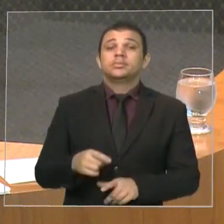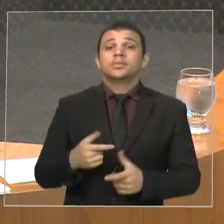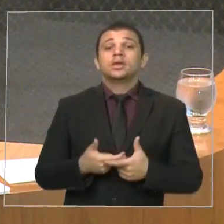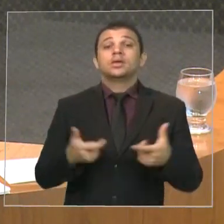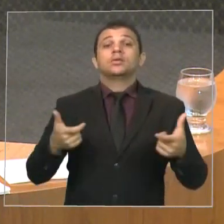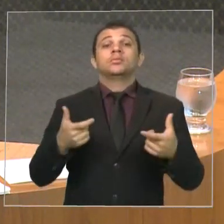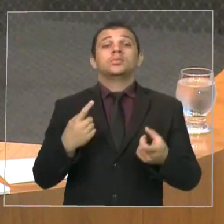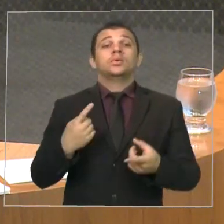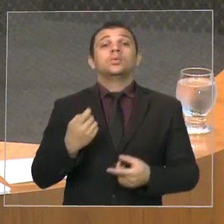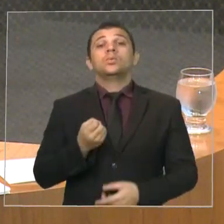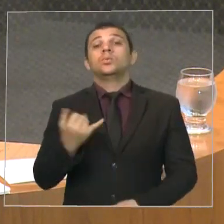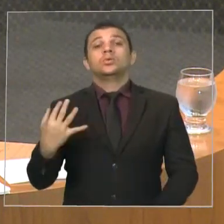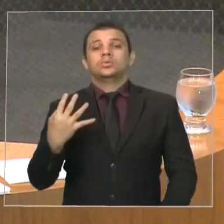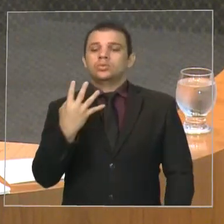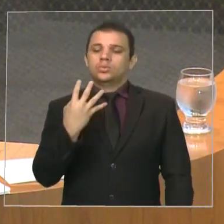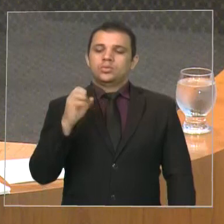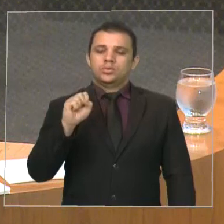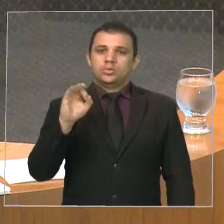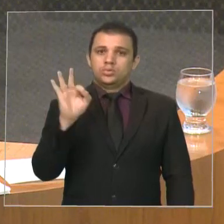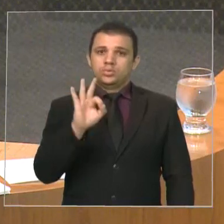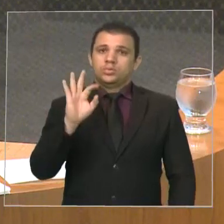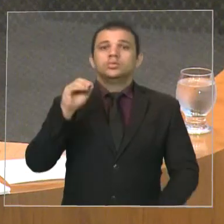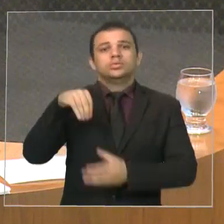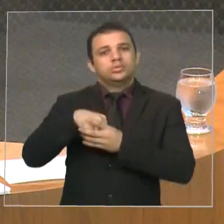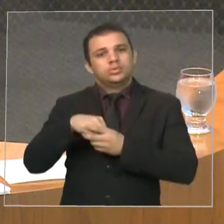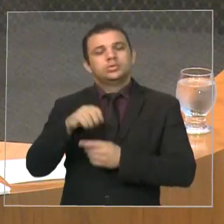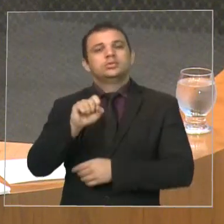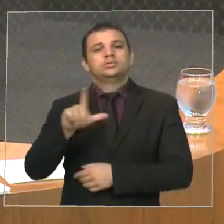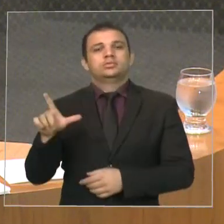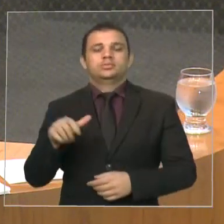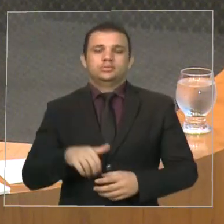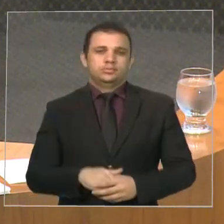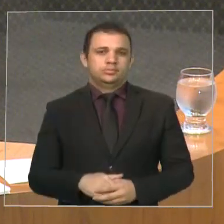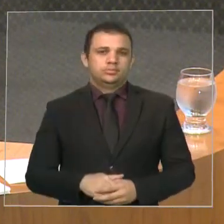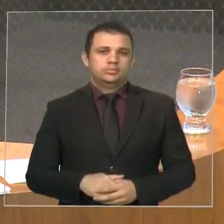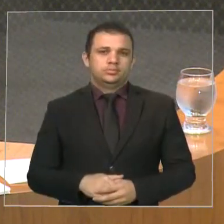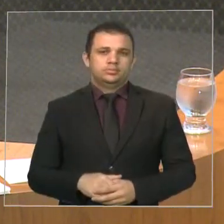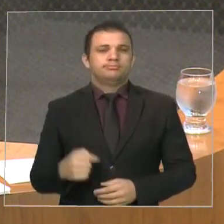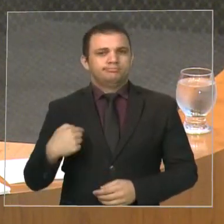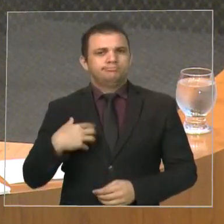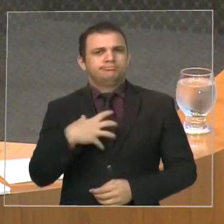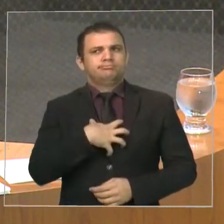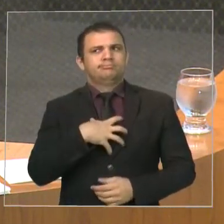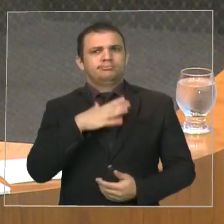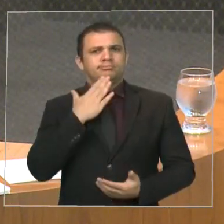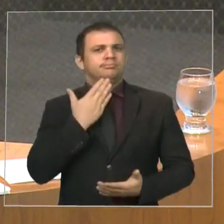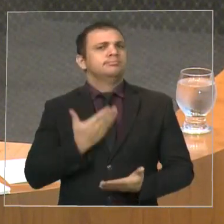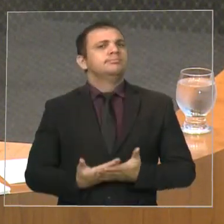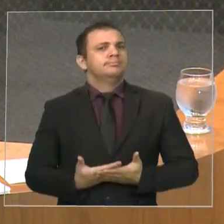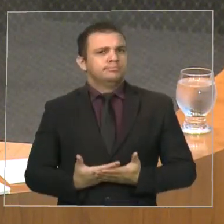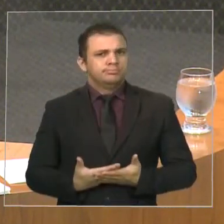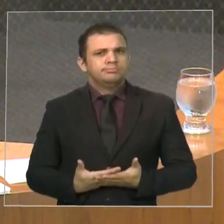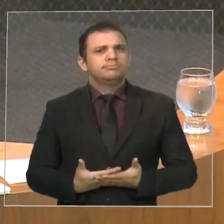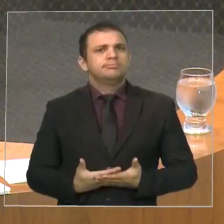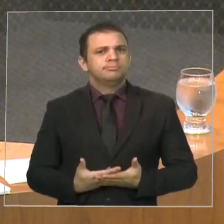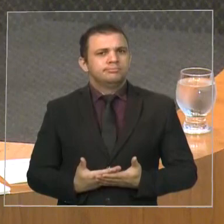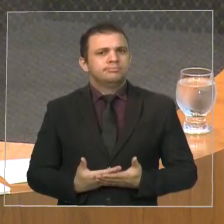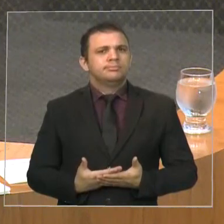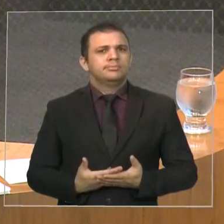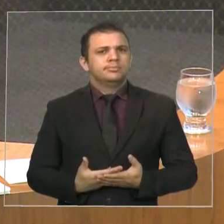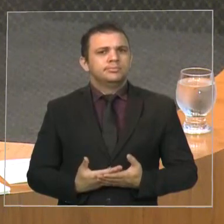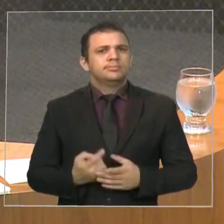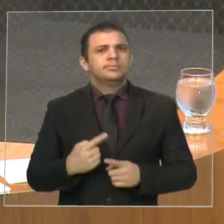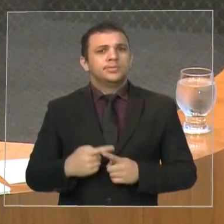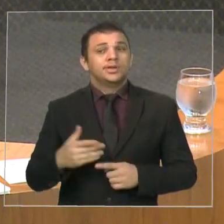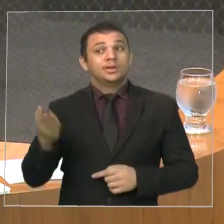só em São Luís. E isso eu acho assustador. Passou de